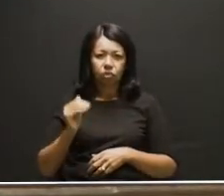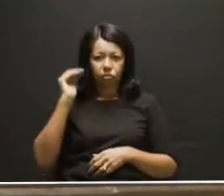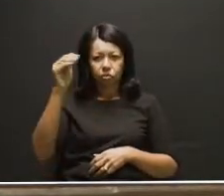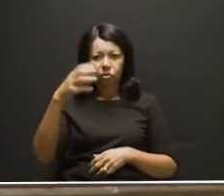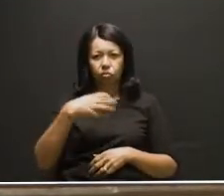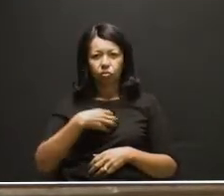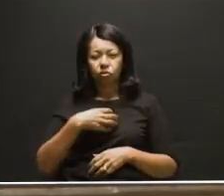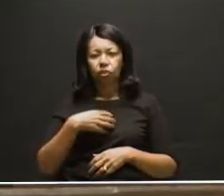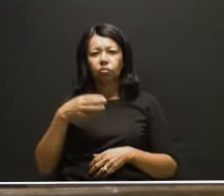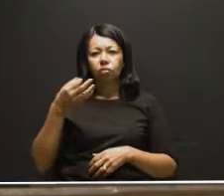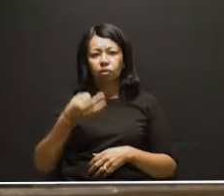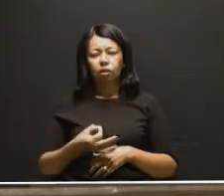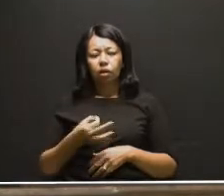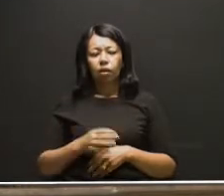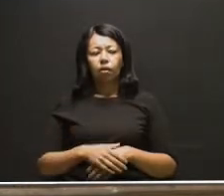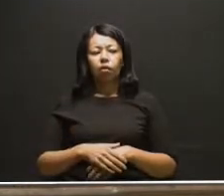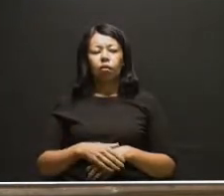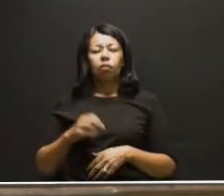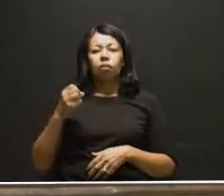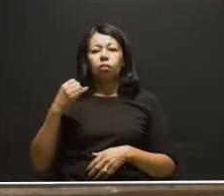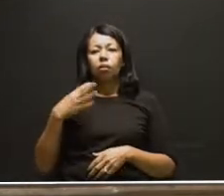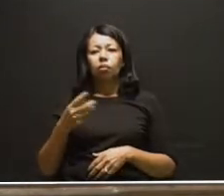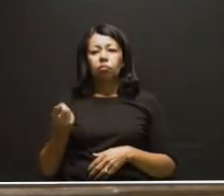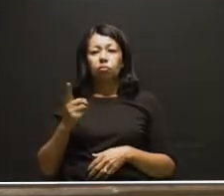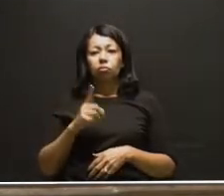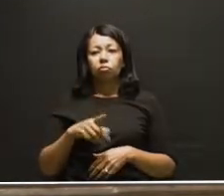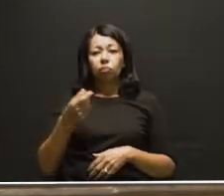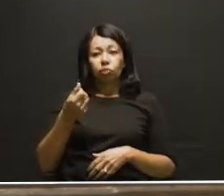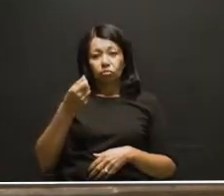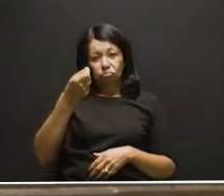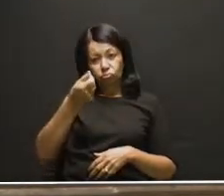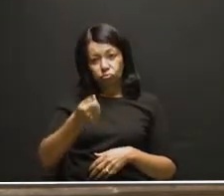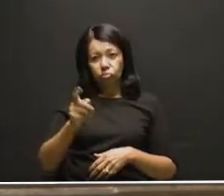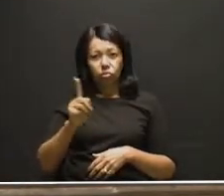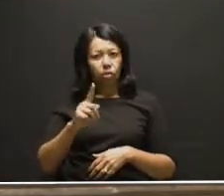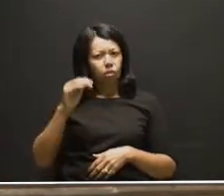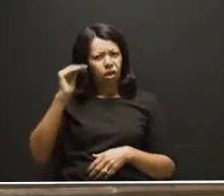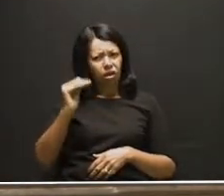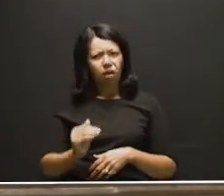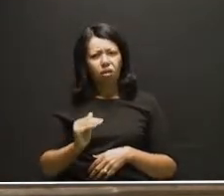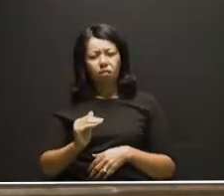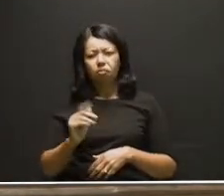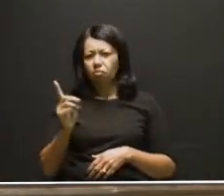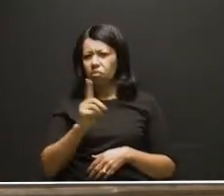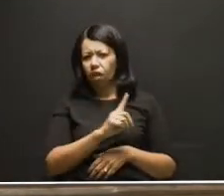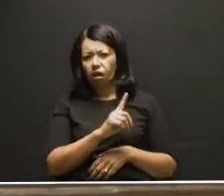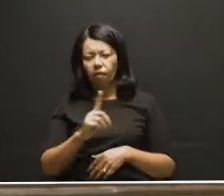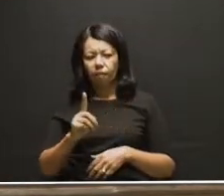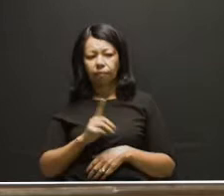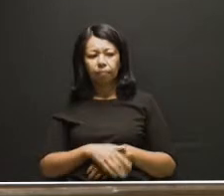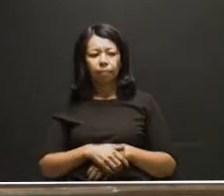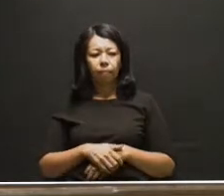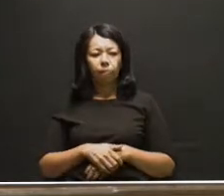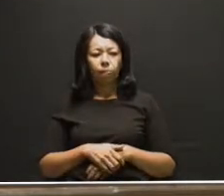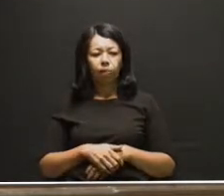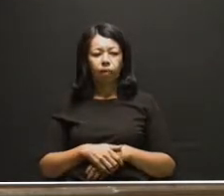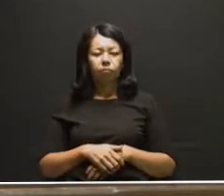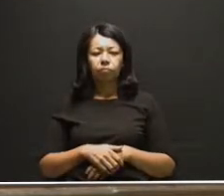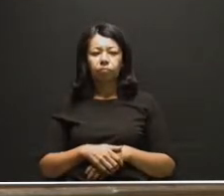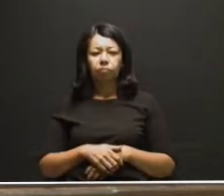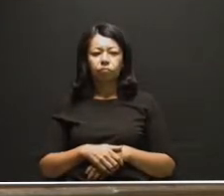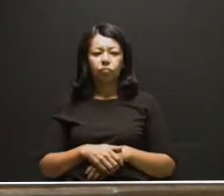vou repetir aqui não há nem justificar que a declaração não carregar seu nome 17 vou repetir aqui para o munícipe chega na